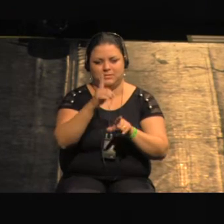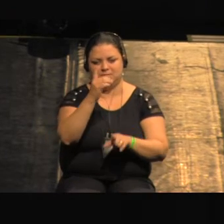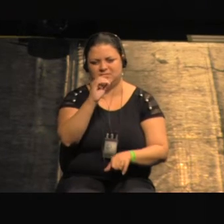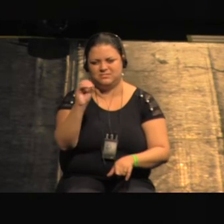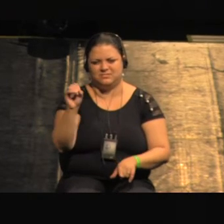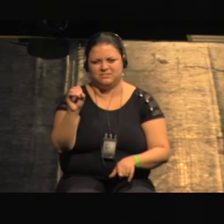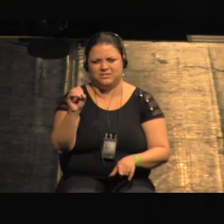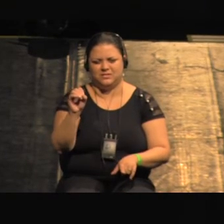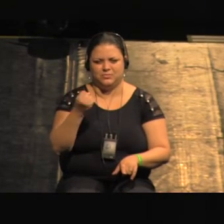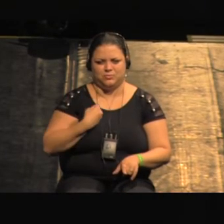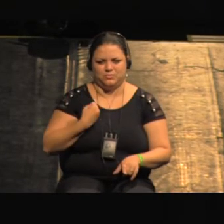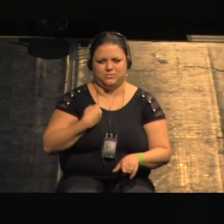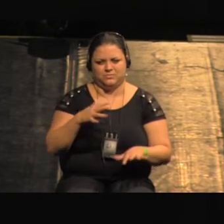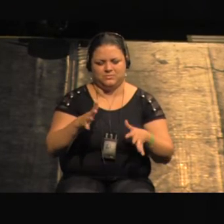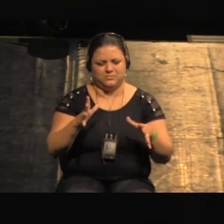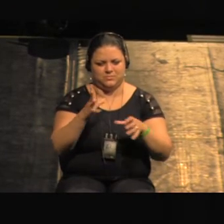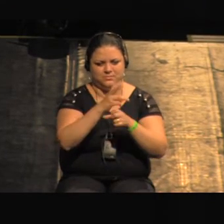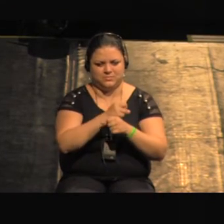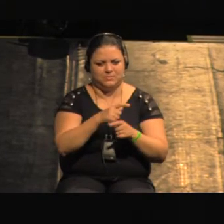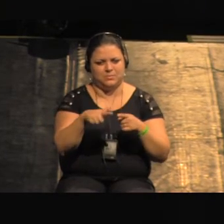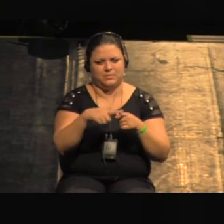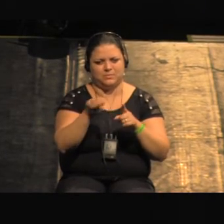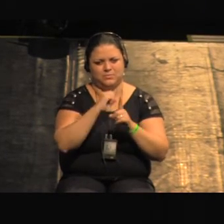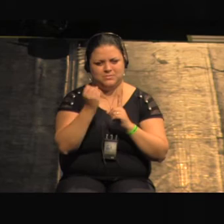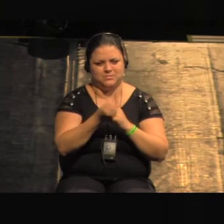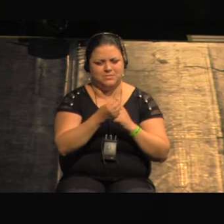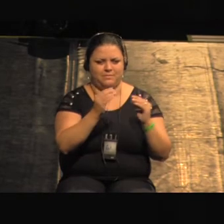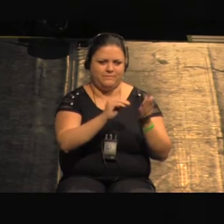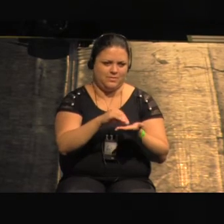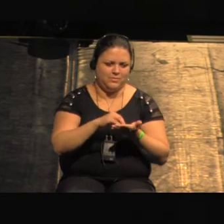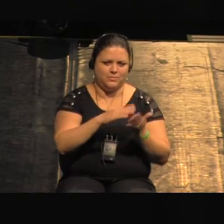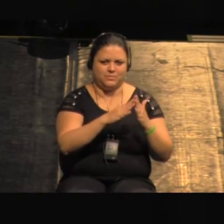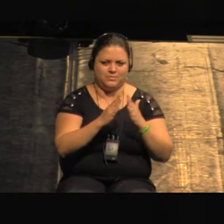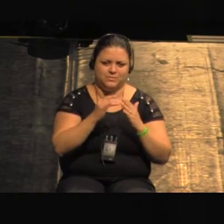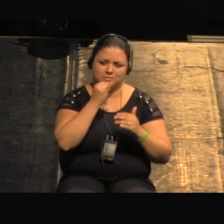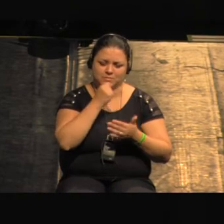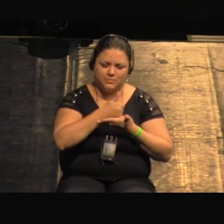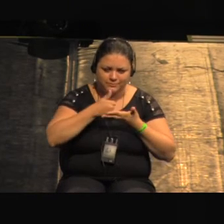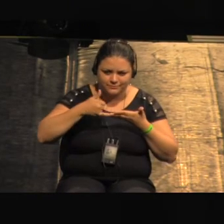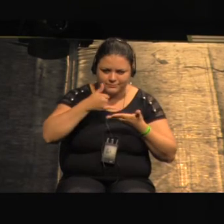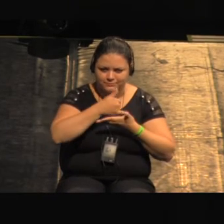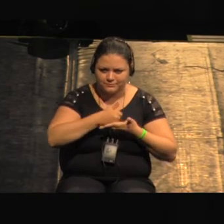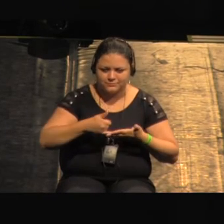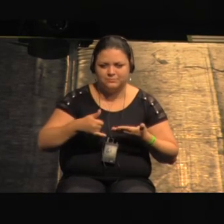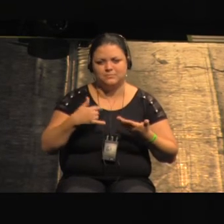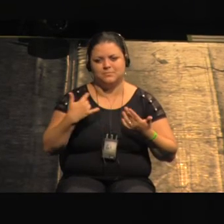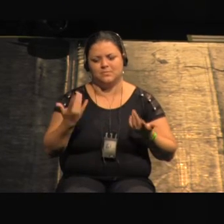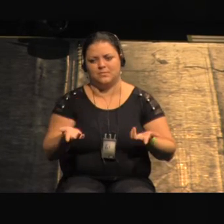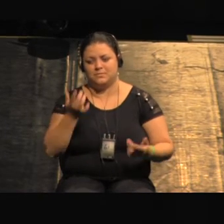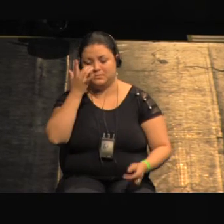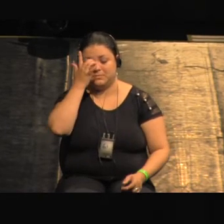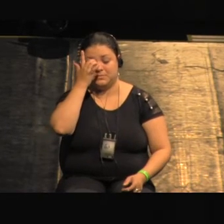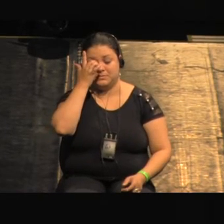se relacionam a essa falta de habitação. Há drogados, ou eles